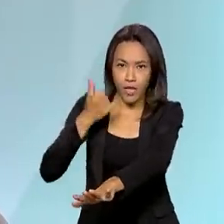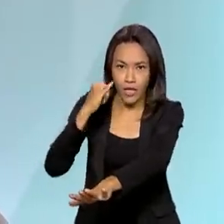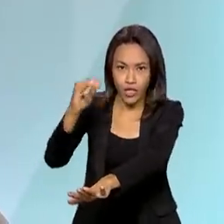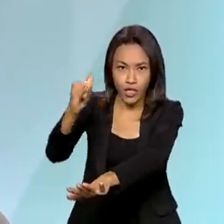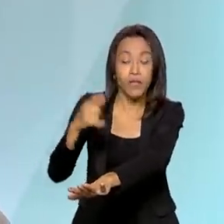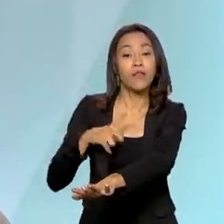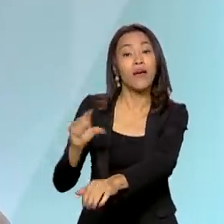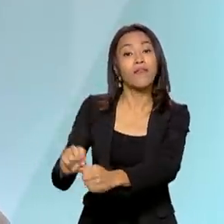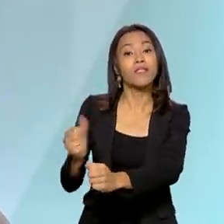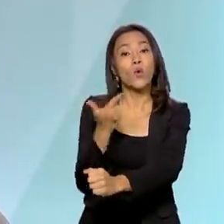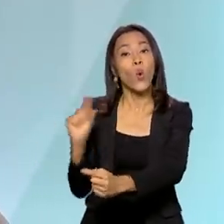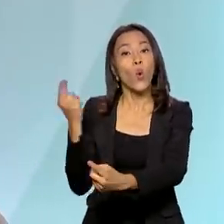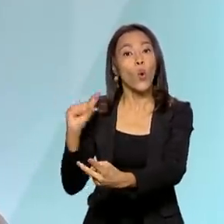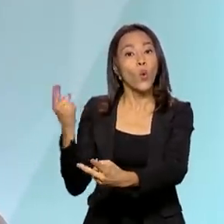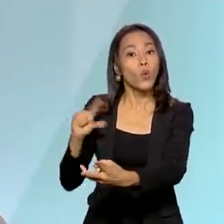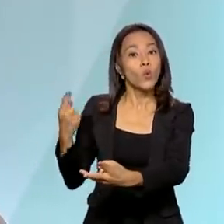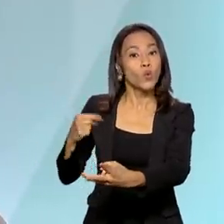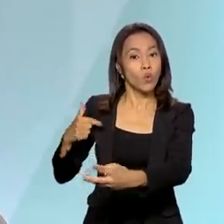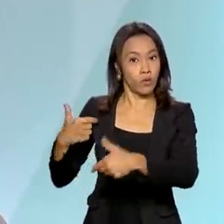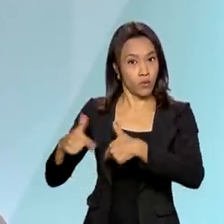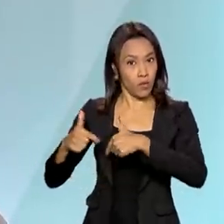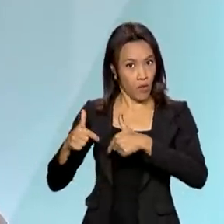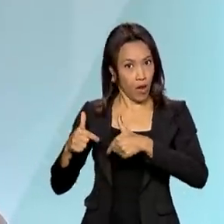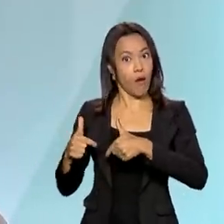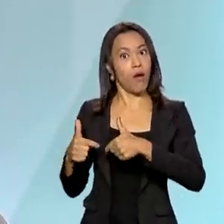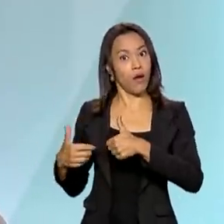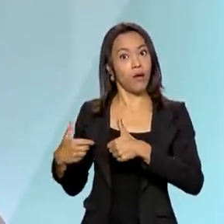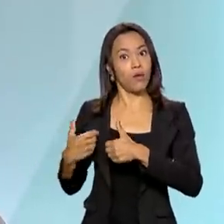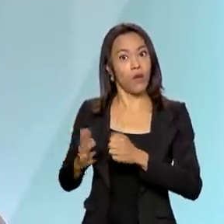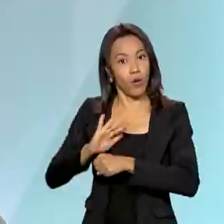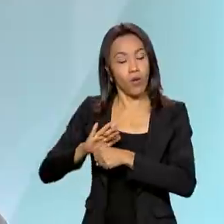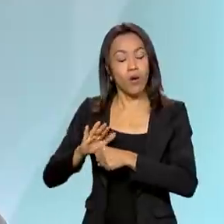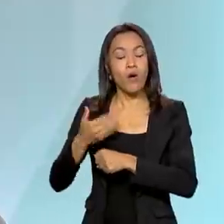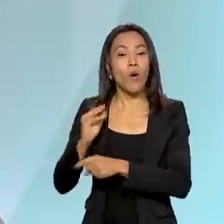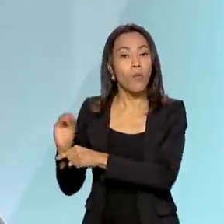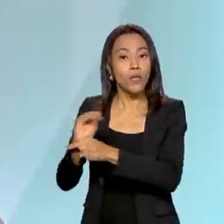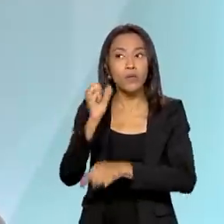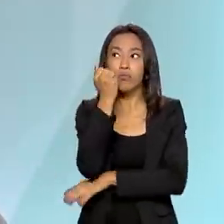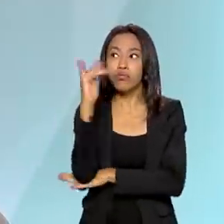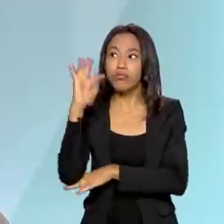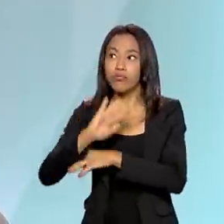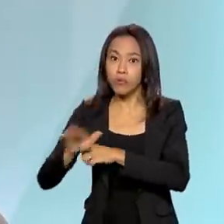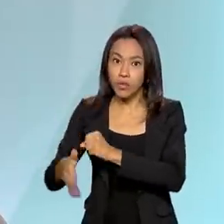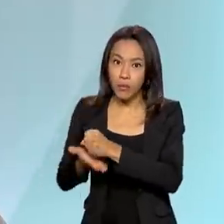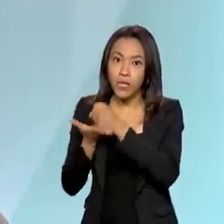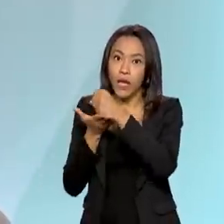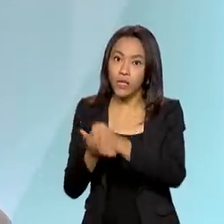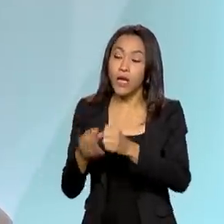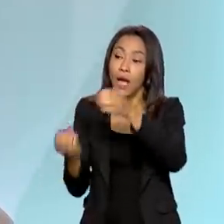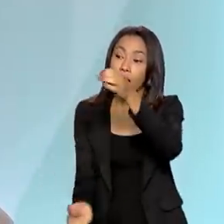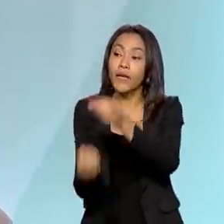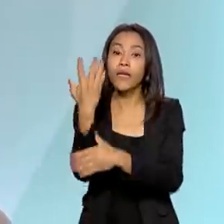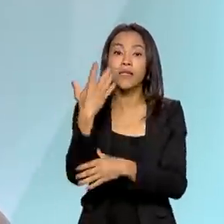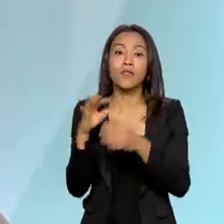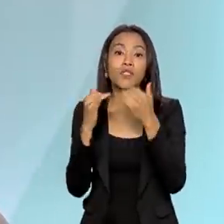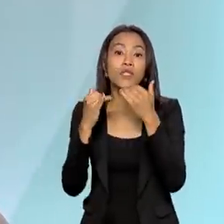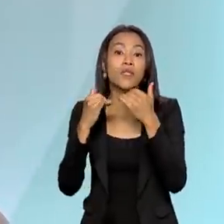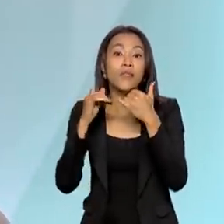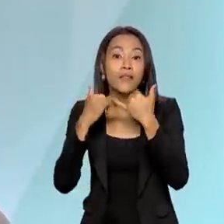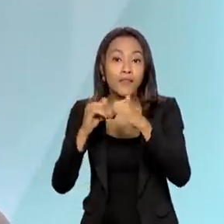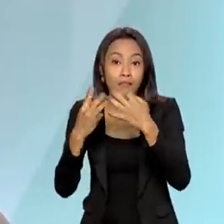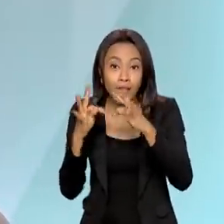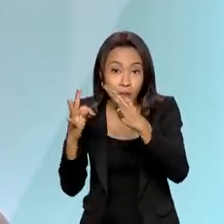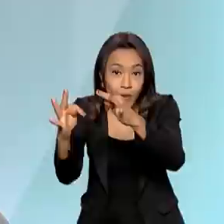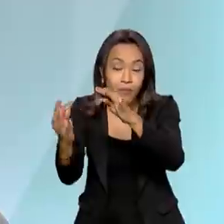fazendo vários trabalhos ao redor de meio ambiente. Um deles foi a geração de tecnologia para implementação de projetos de biogás e